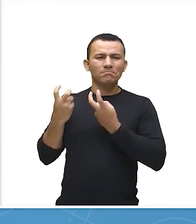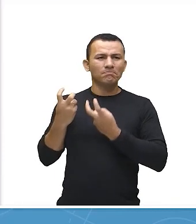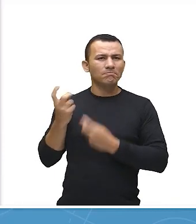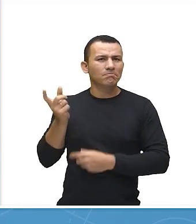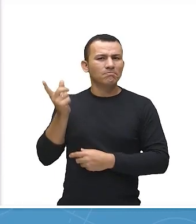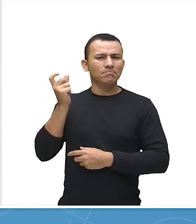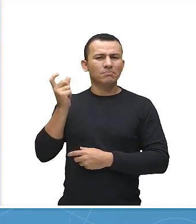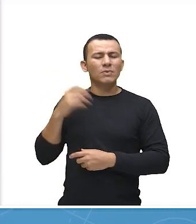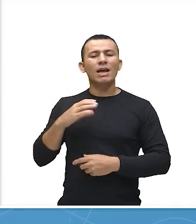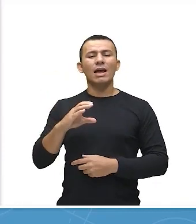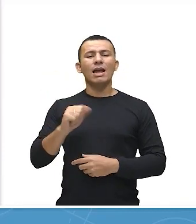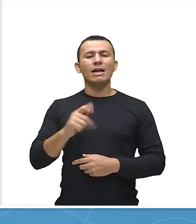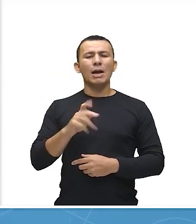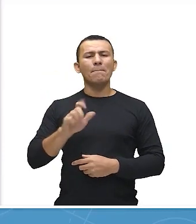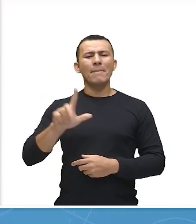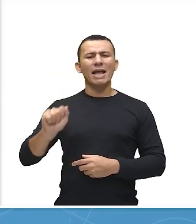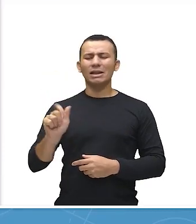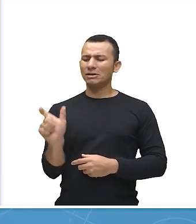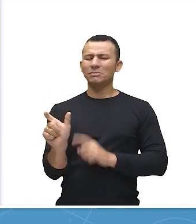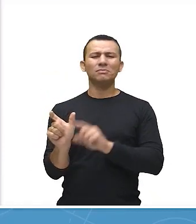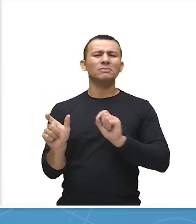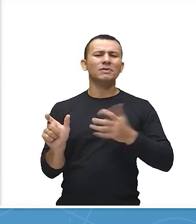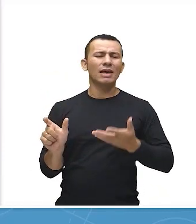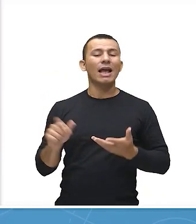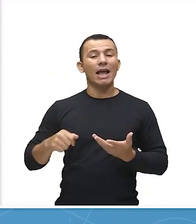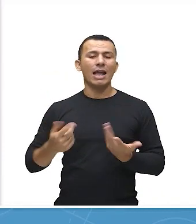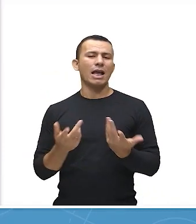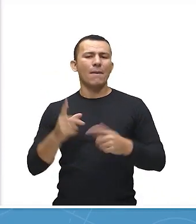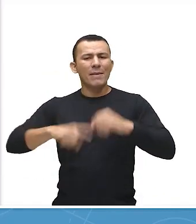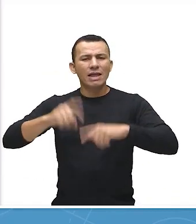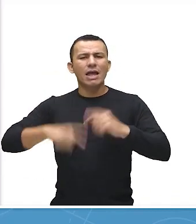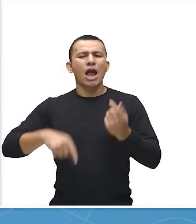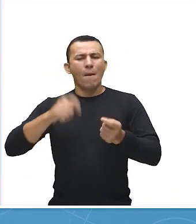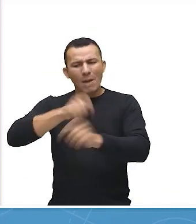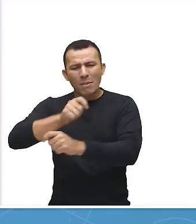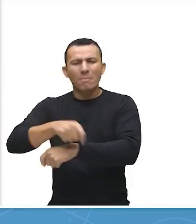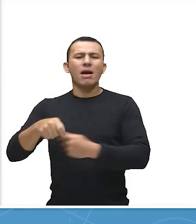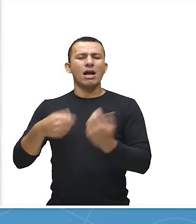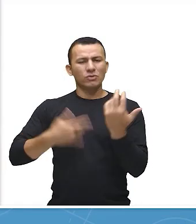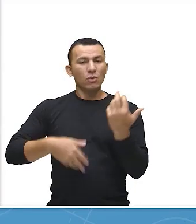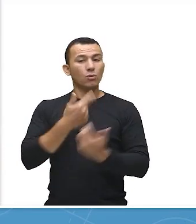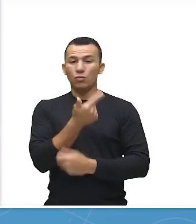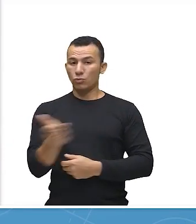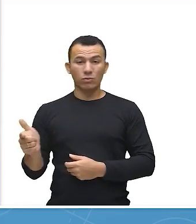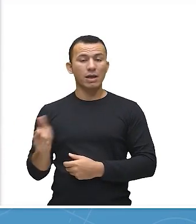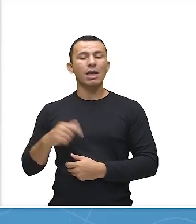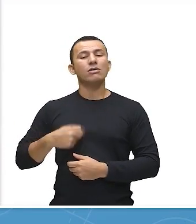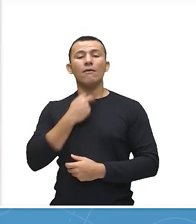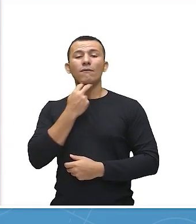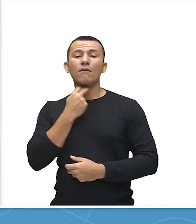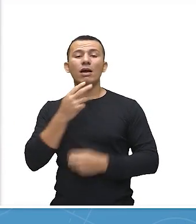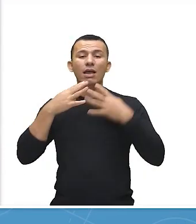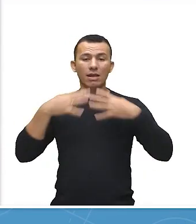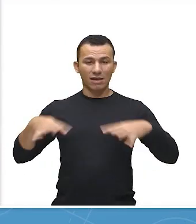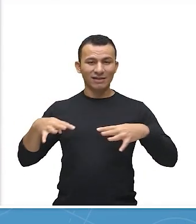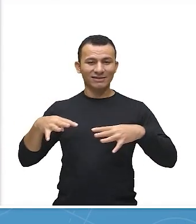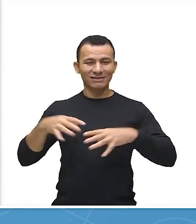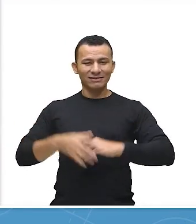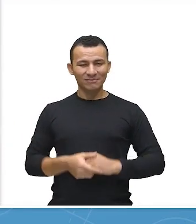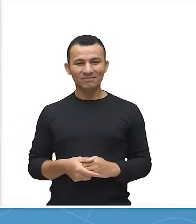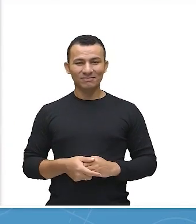que criou, né, os cantos gregorianos, que são passados de forma oral, eles são passados pela voz. Hoje